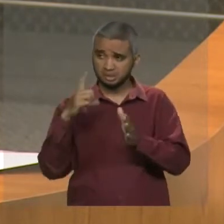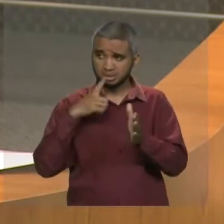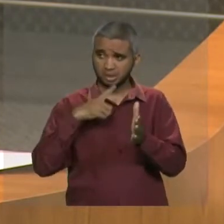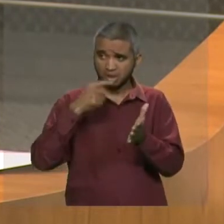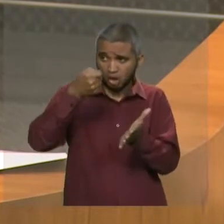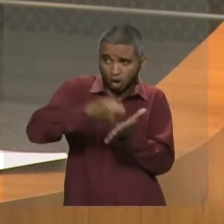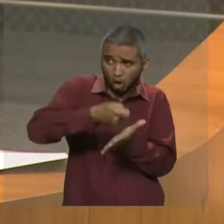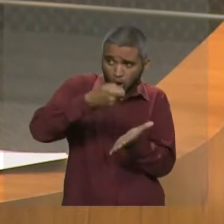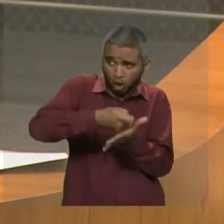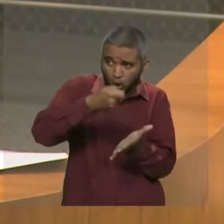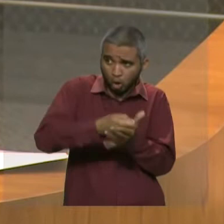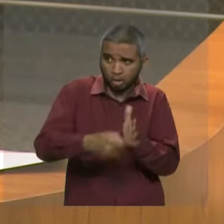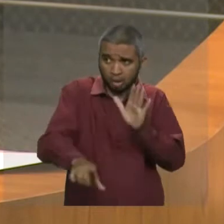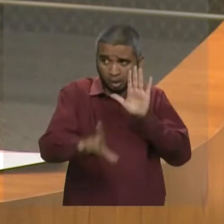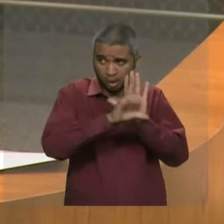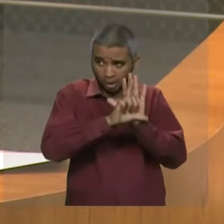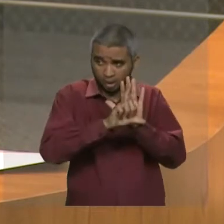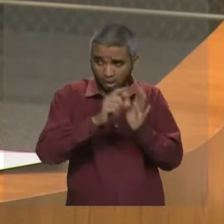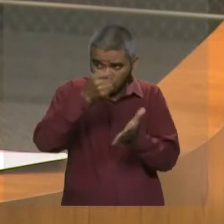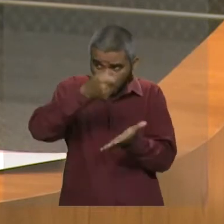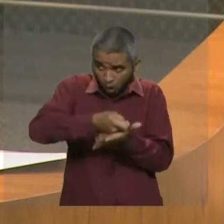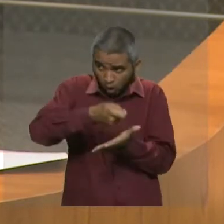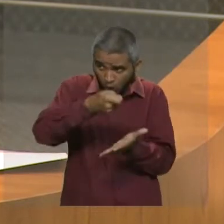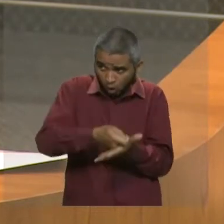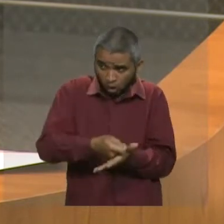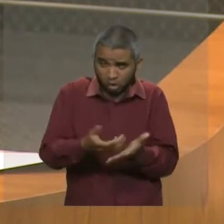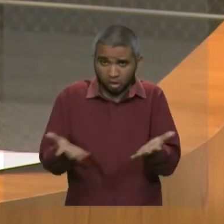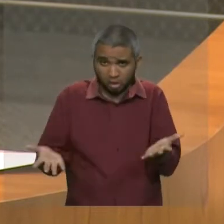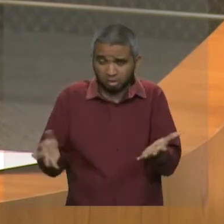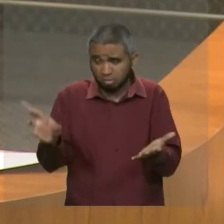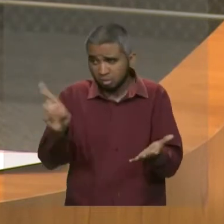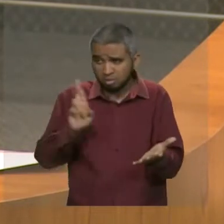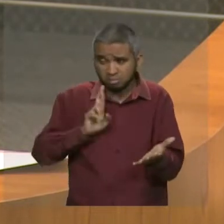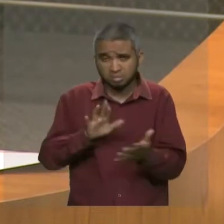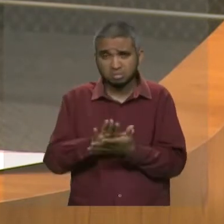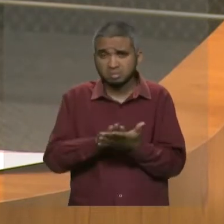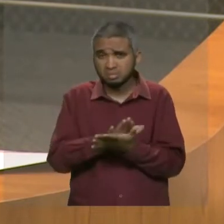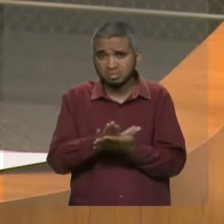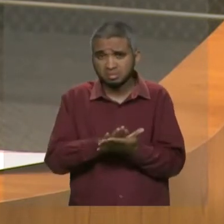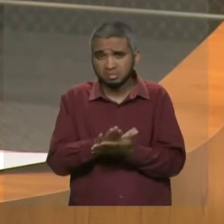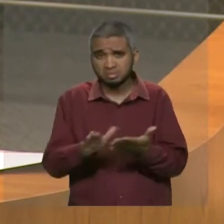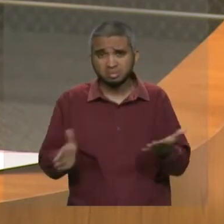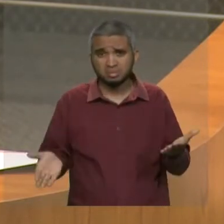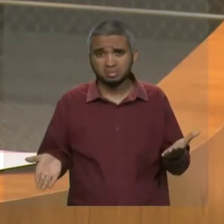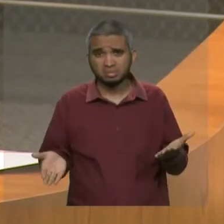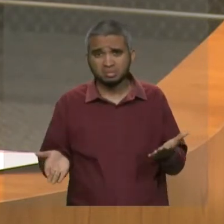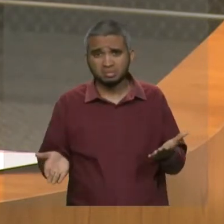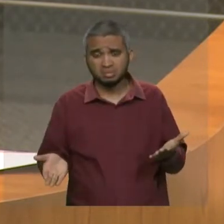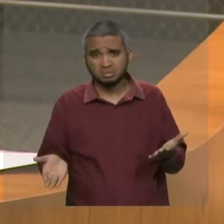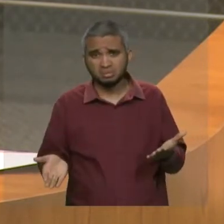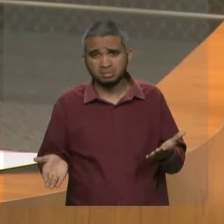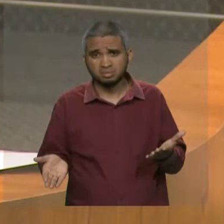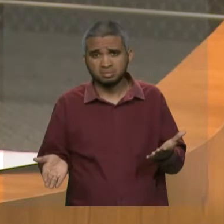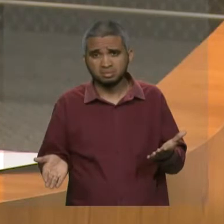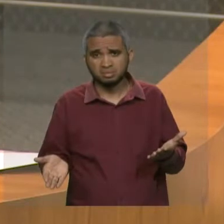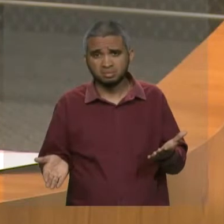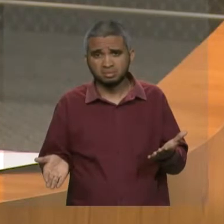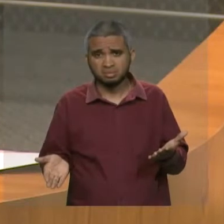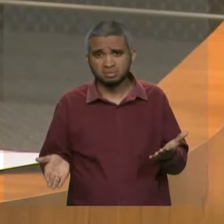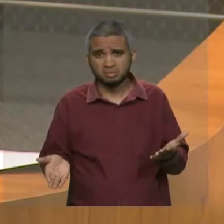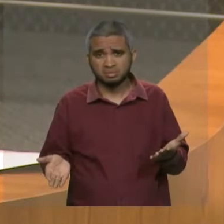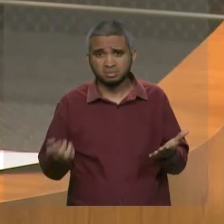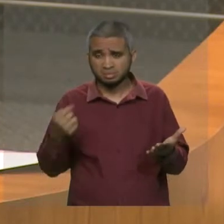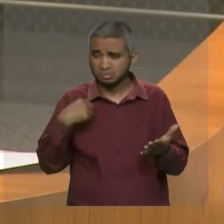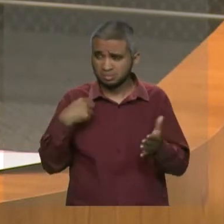legal a essa situação que está acontecendo agora aqui. Se esse projeto de lei é